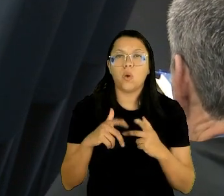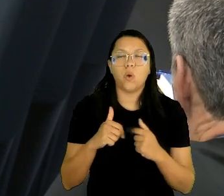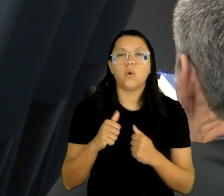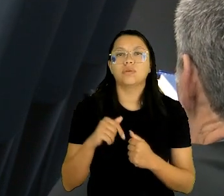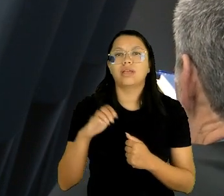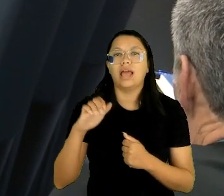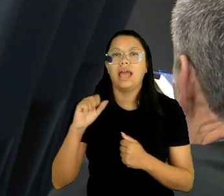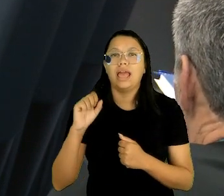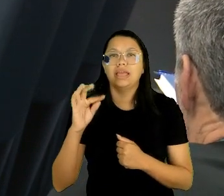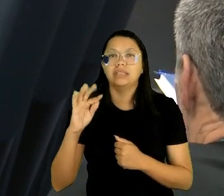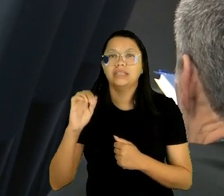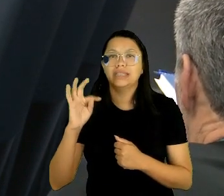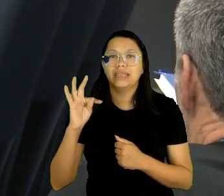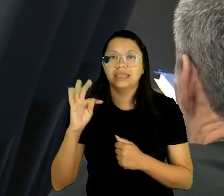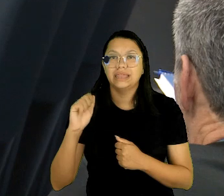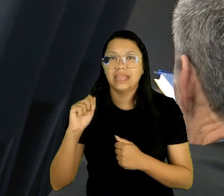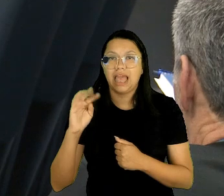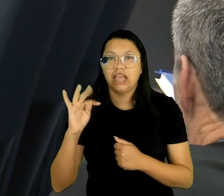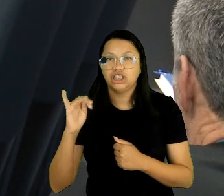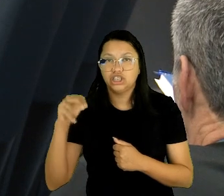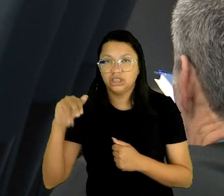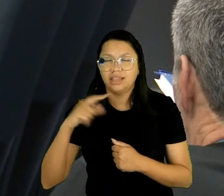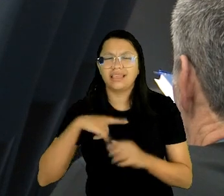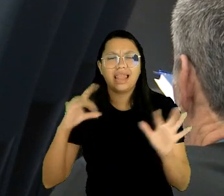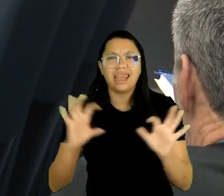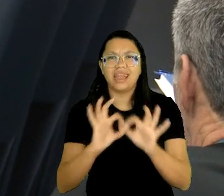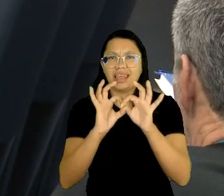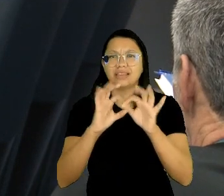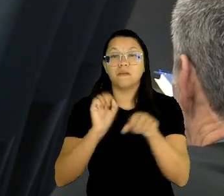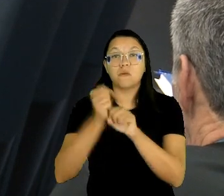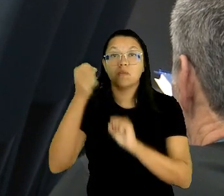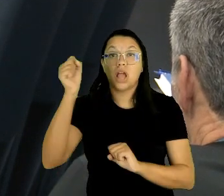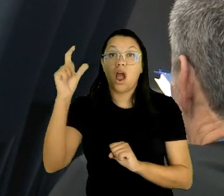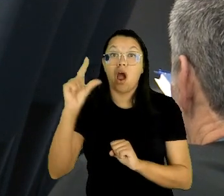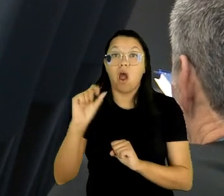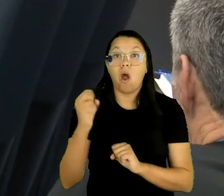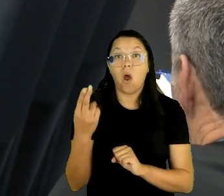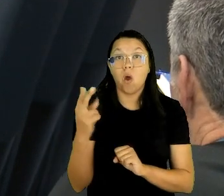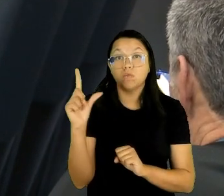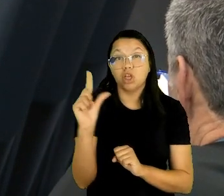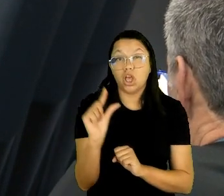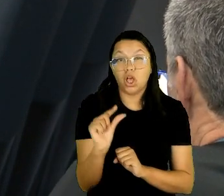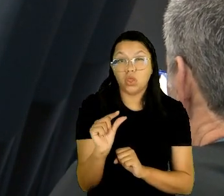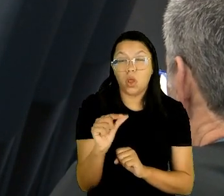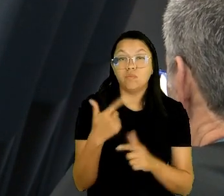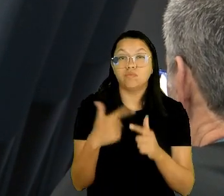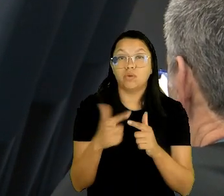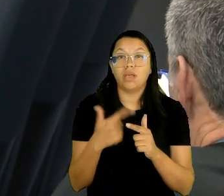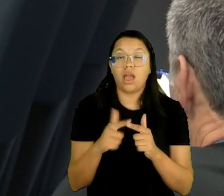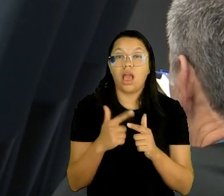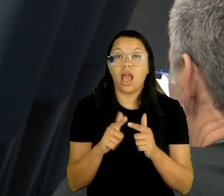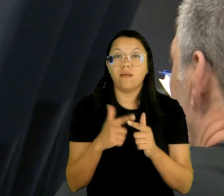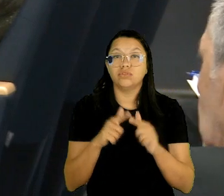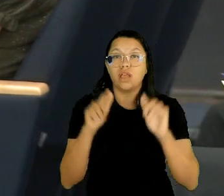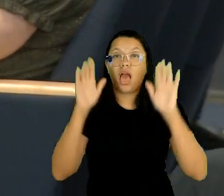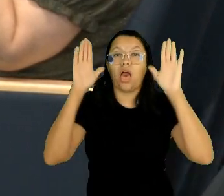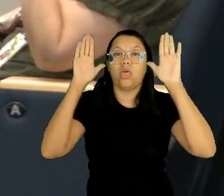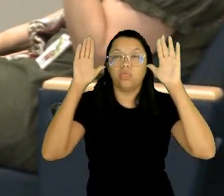as estatinas, né? Elas têm ligação com a maior ou menor incidência de Alzheimer no